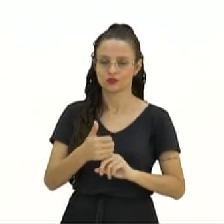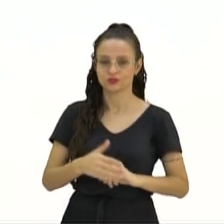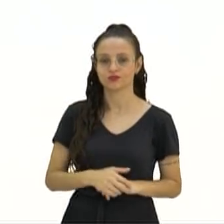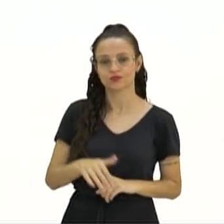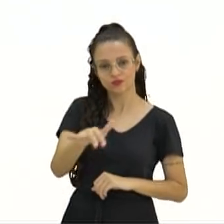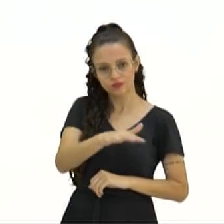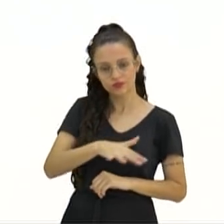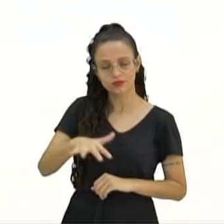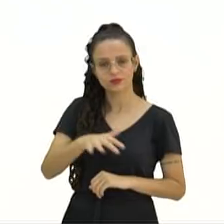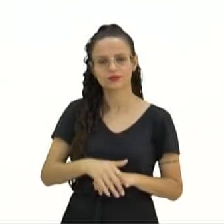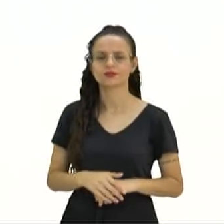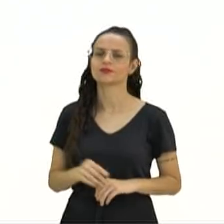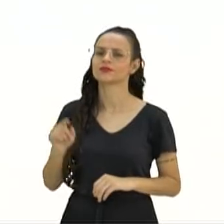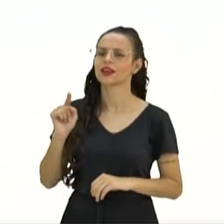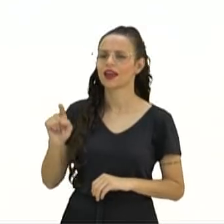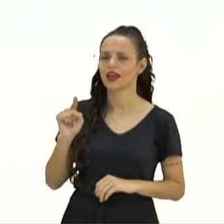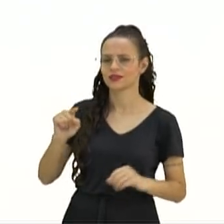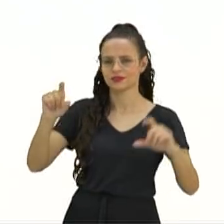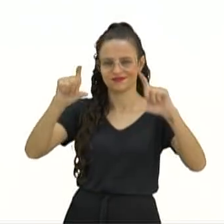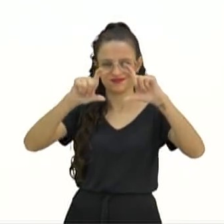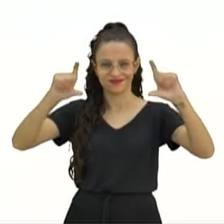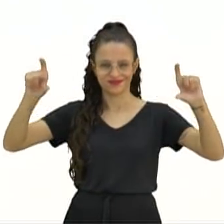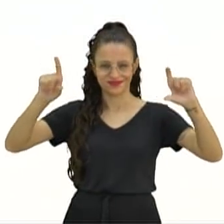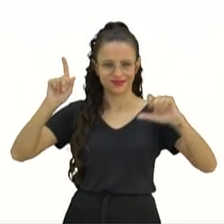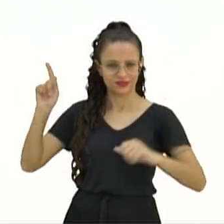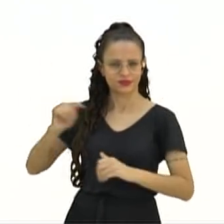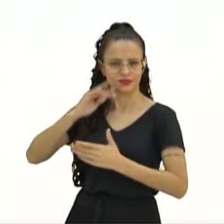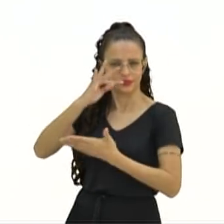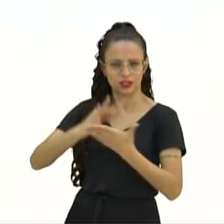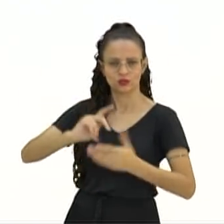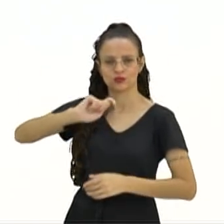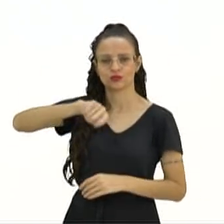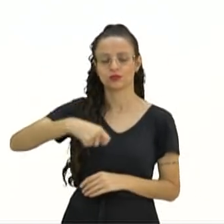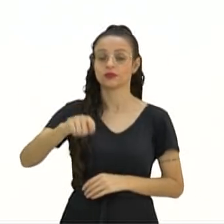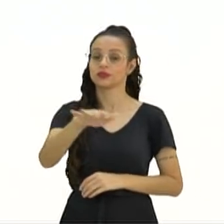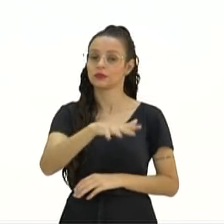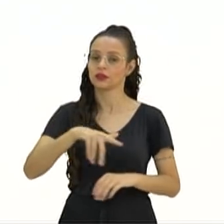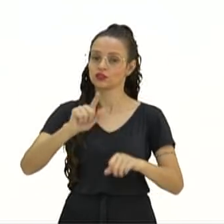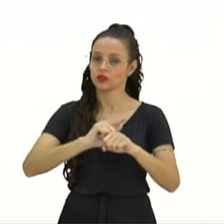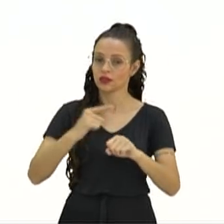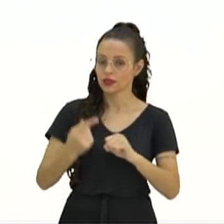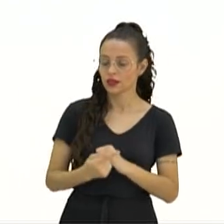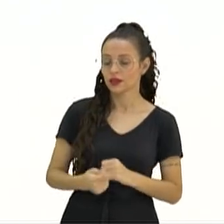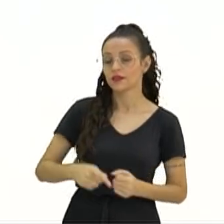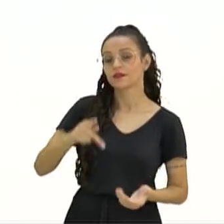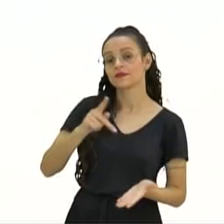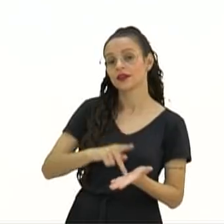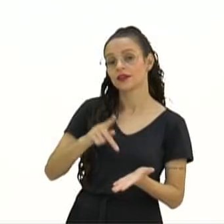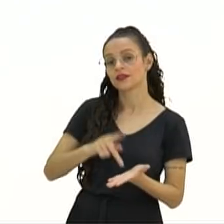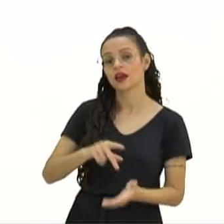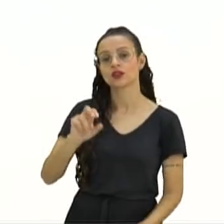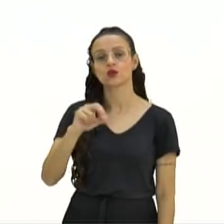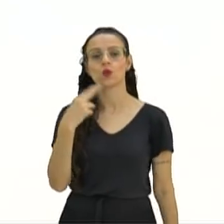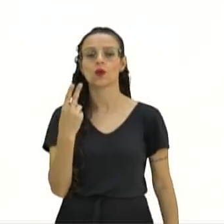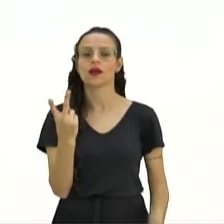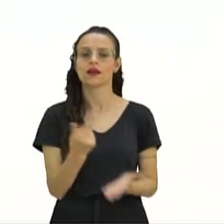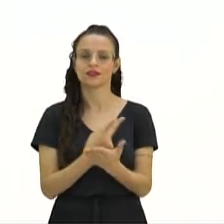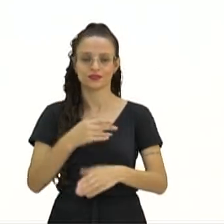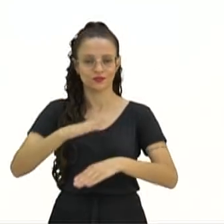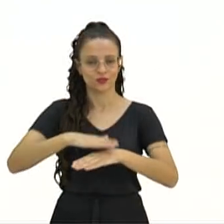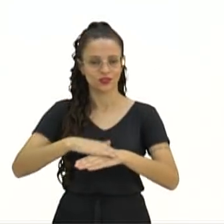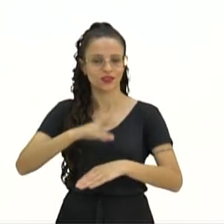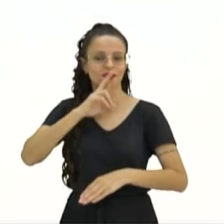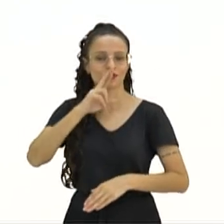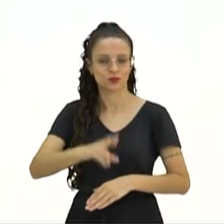espaços. Essa afirmação ali sobre o espaço geográfico é correta ou incorreta? Respondam e a